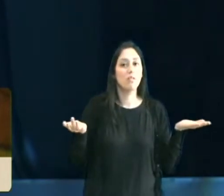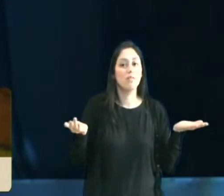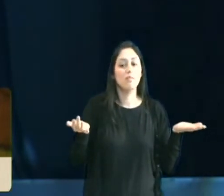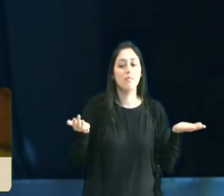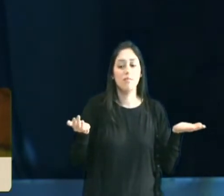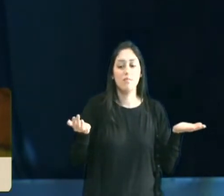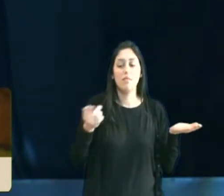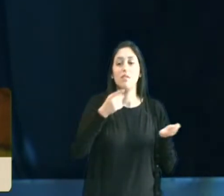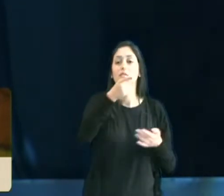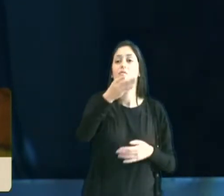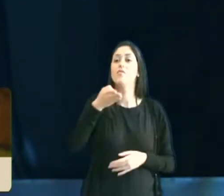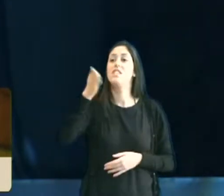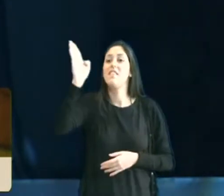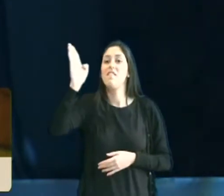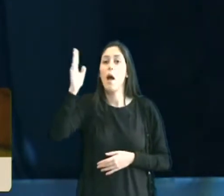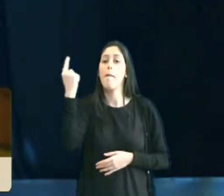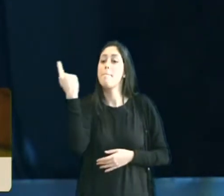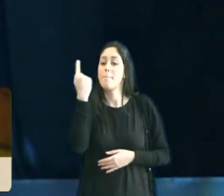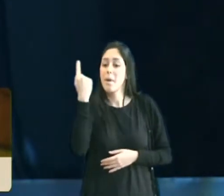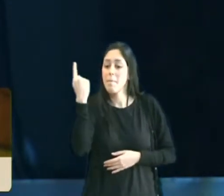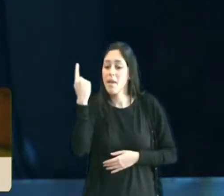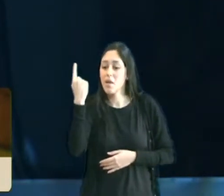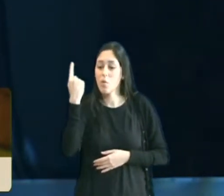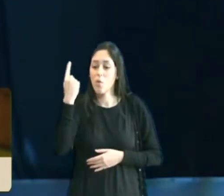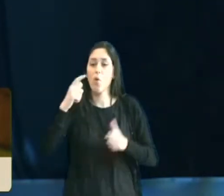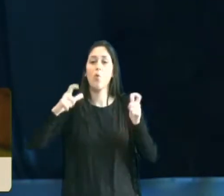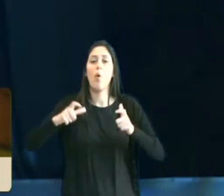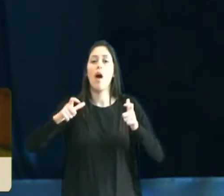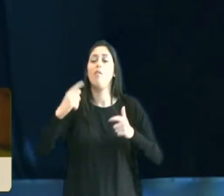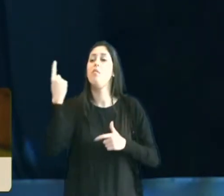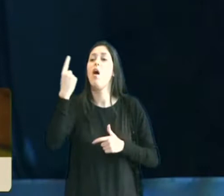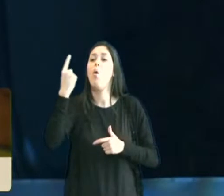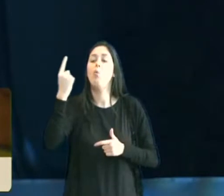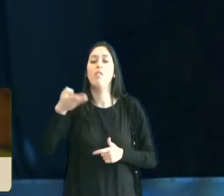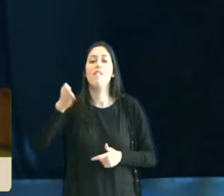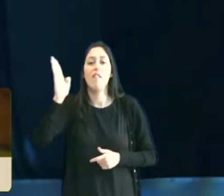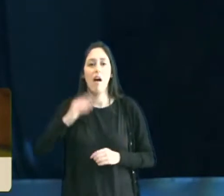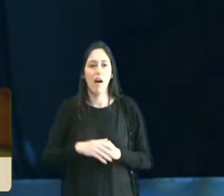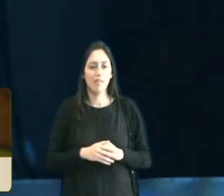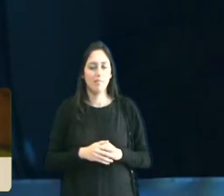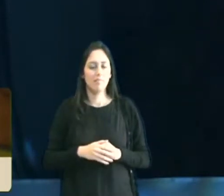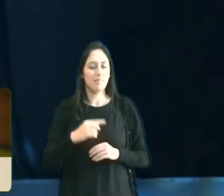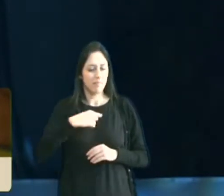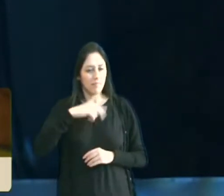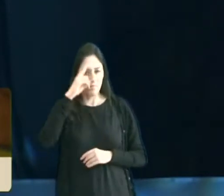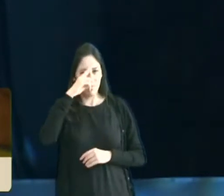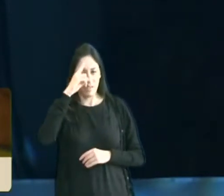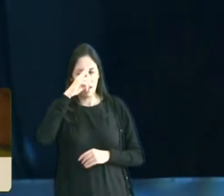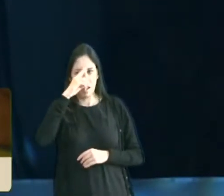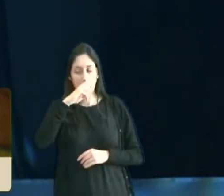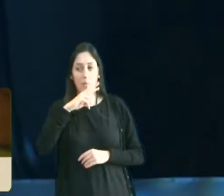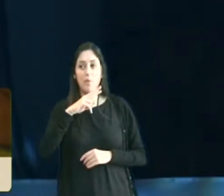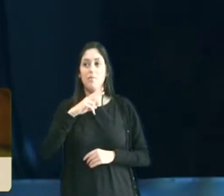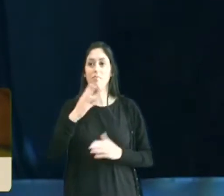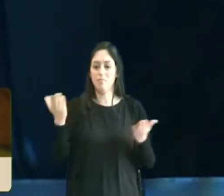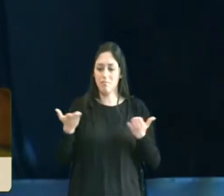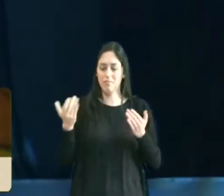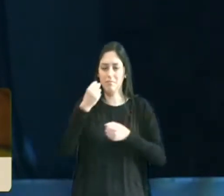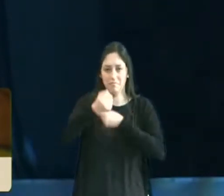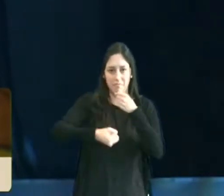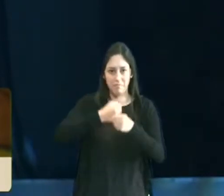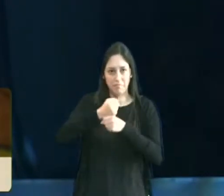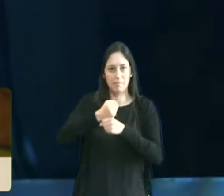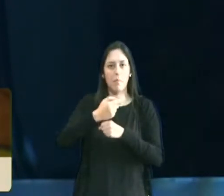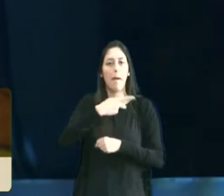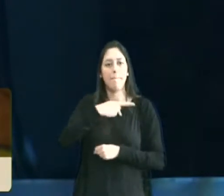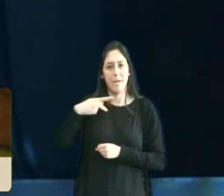está querendo te levar? Qual é a prioridade? Esse ano eu estava fazendo uma mentoria com um pastor, e ele me ajudando, ele